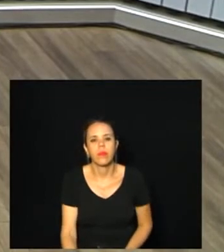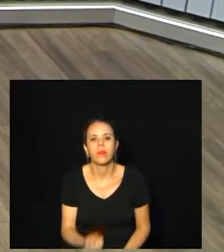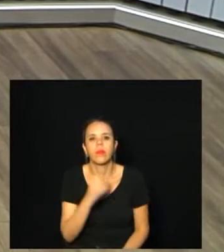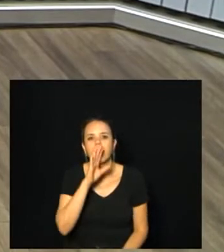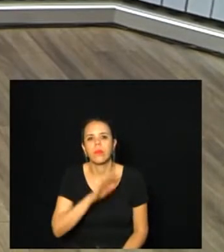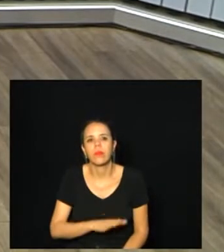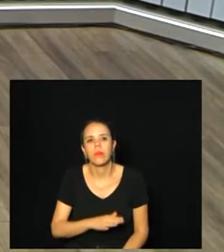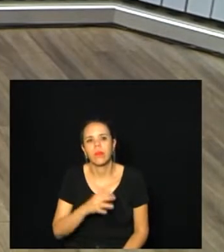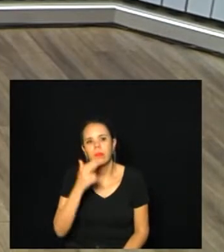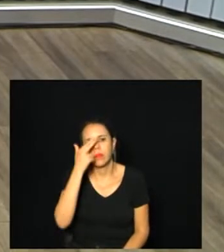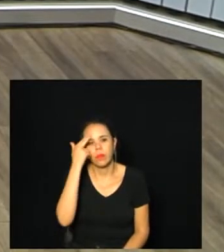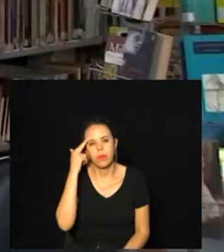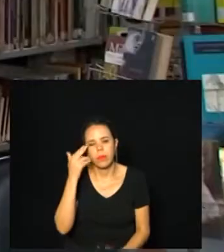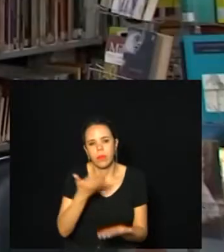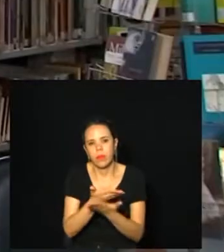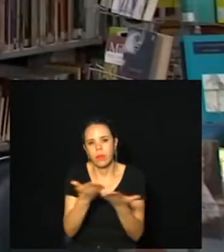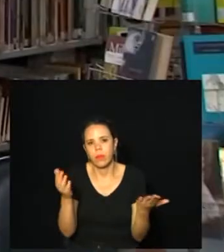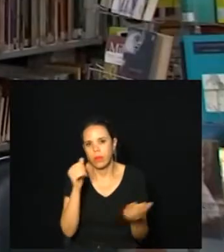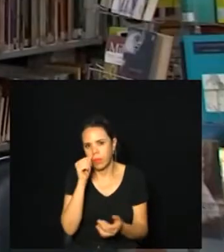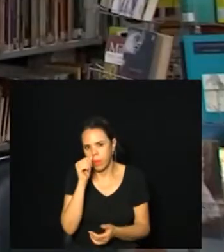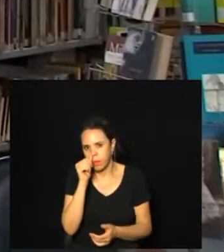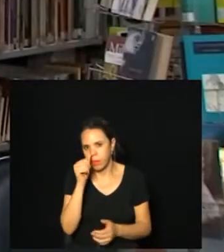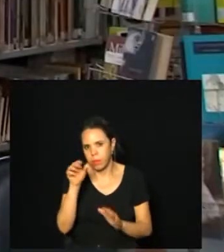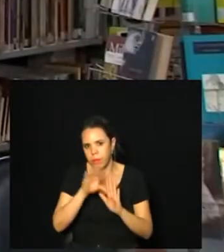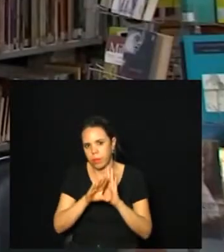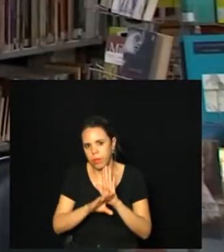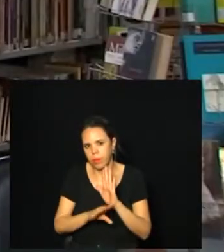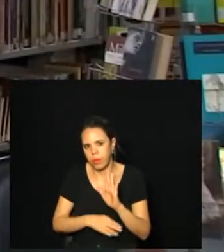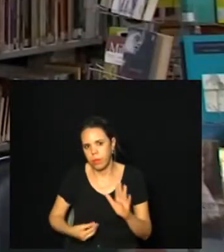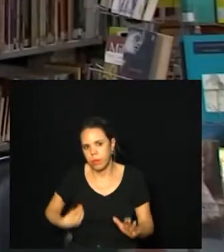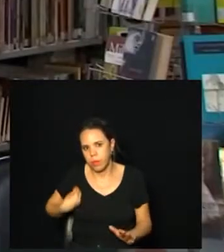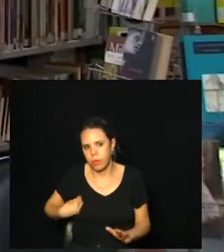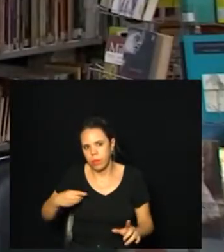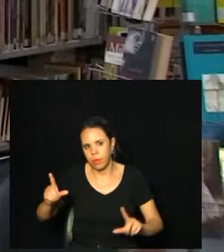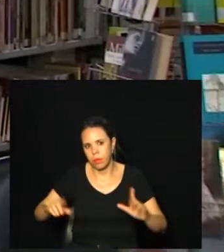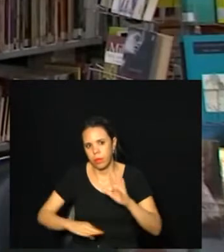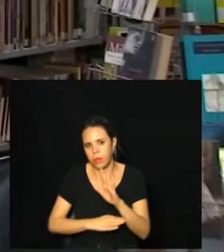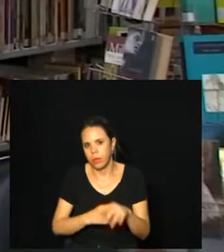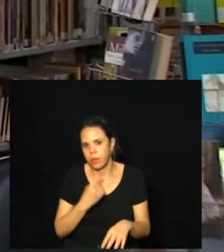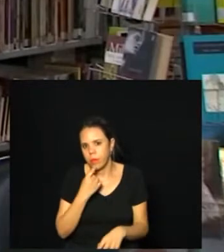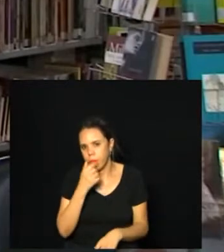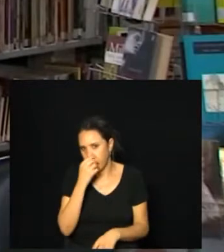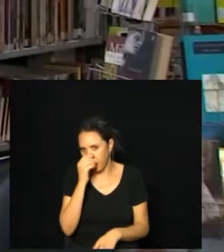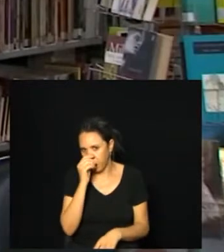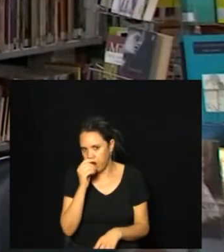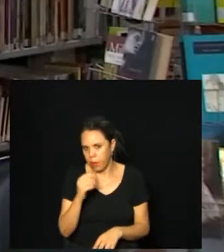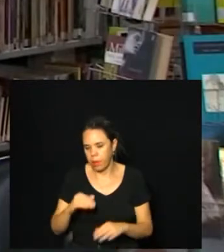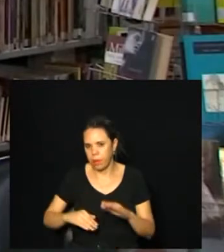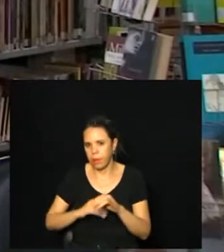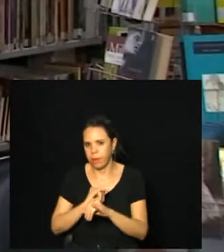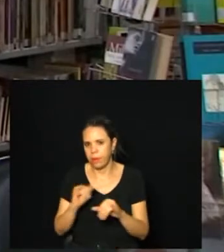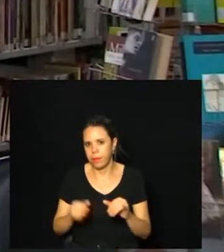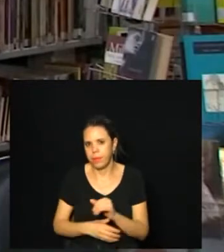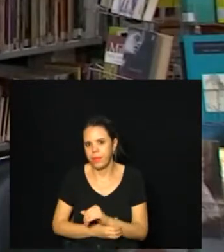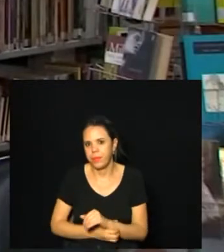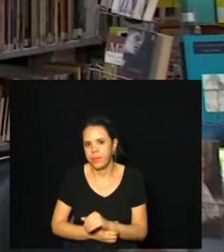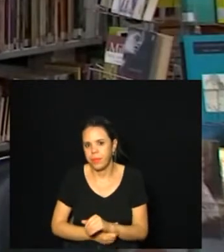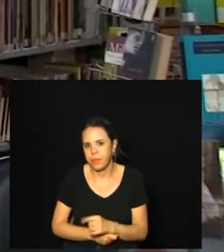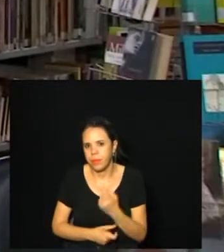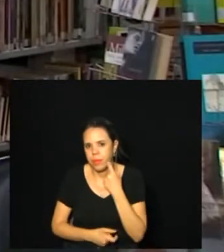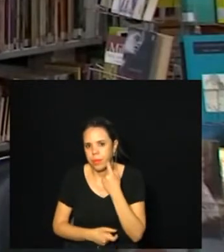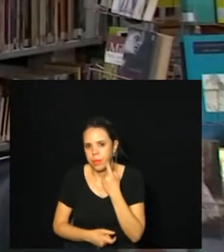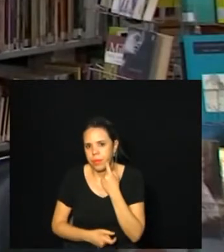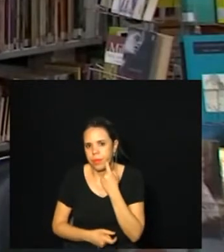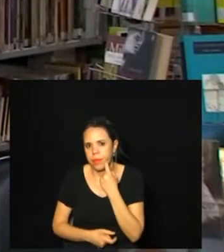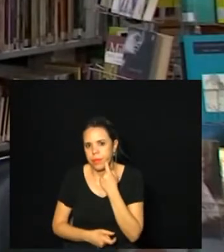Boa tarde, Gabriel. Boa tarde a todos que acompanham a nossa programação ao vivo da TV Câmara Campinas, aqui pelo Câmara Notícia. Sextou, né,